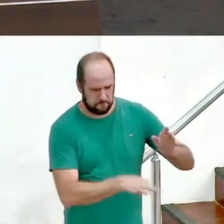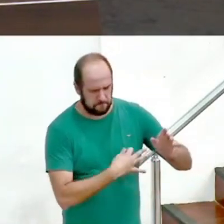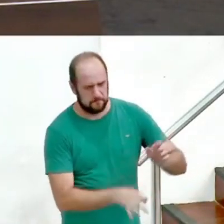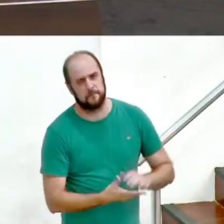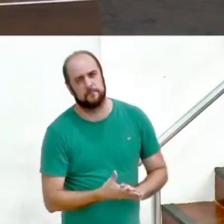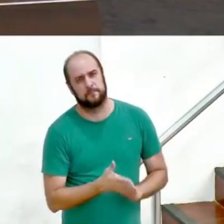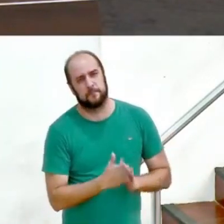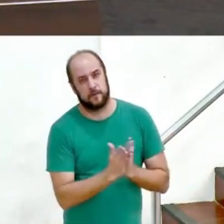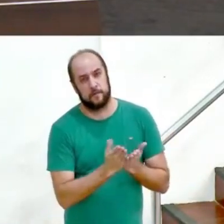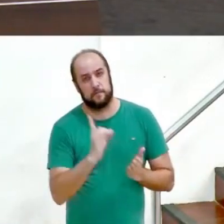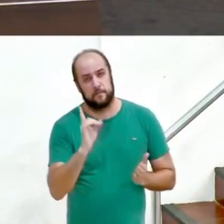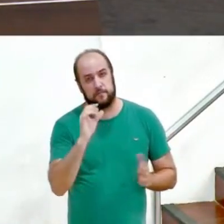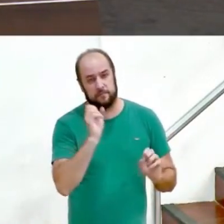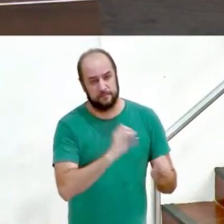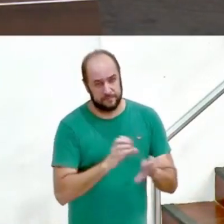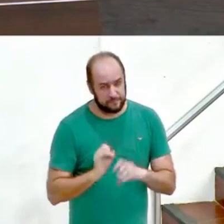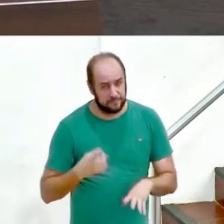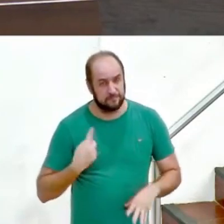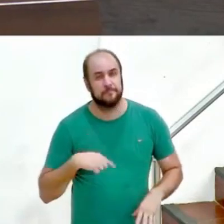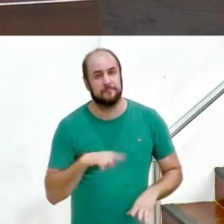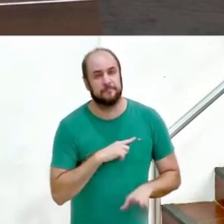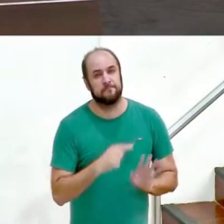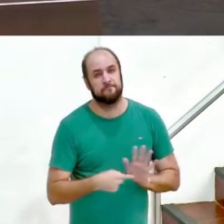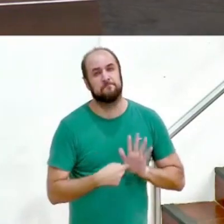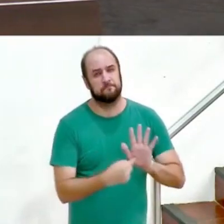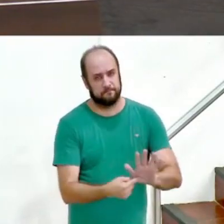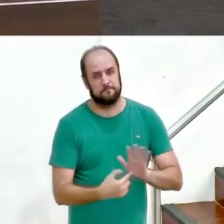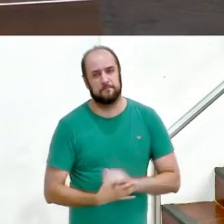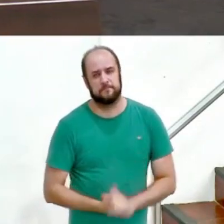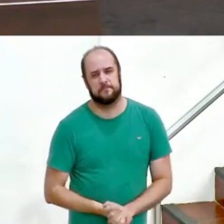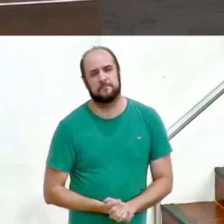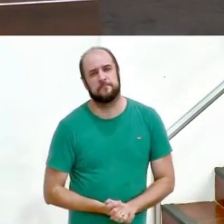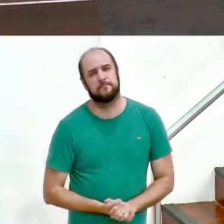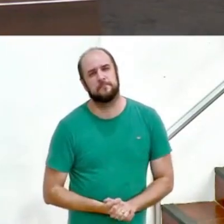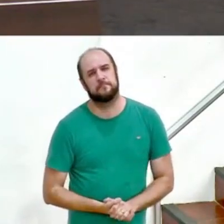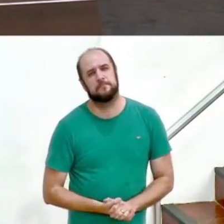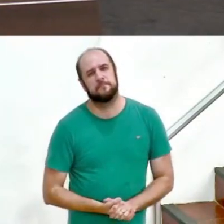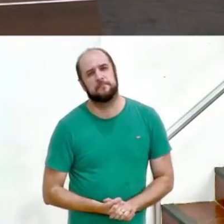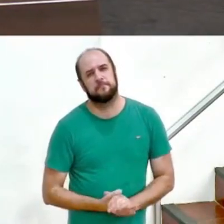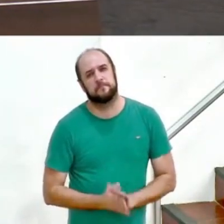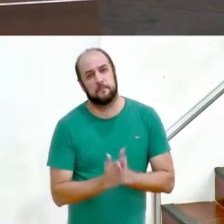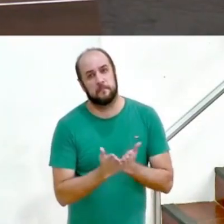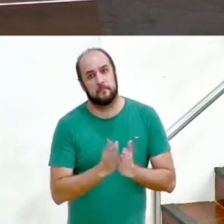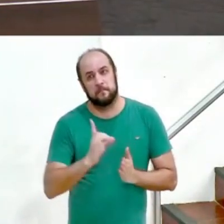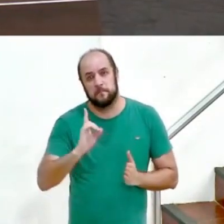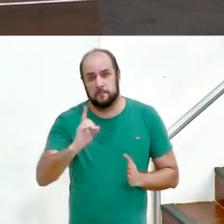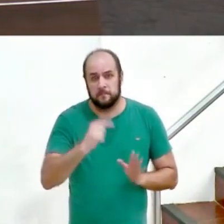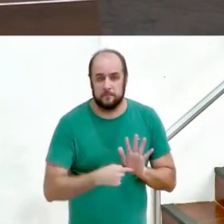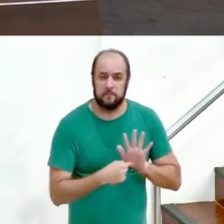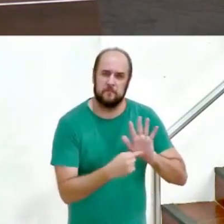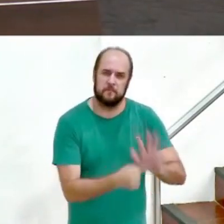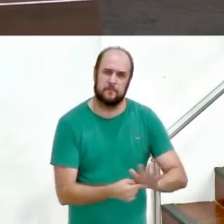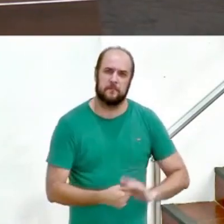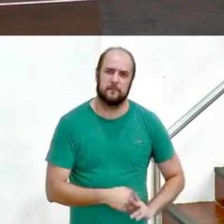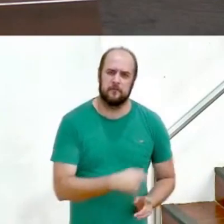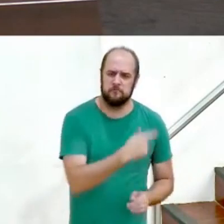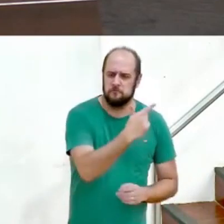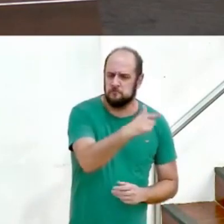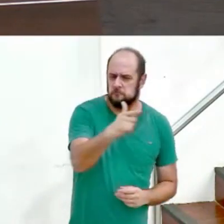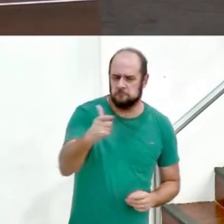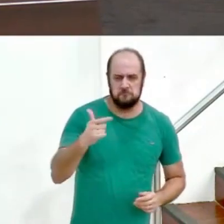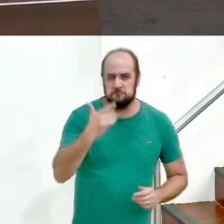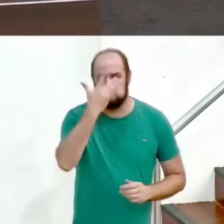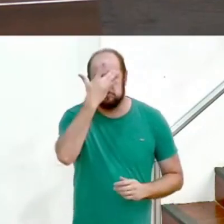texto nos ensina, nos mostra isso. O texto diz mais: e não houve entre vocês